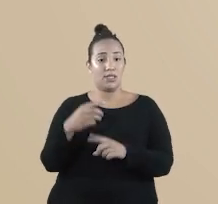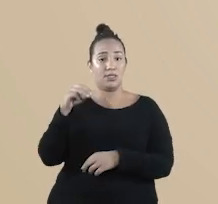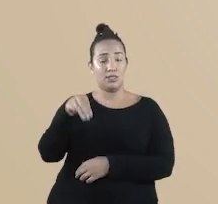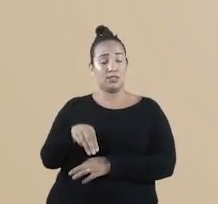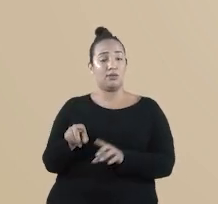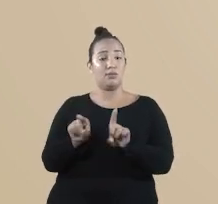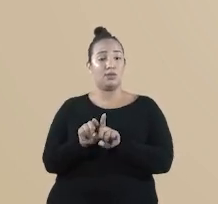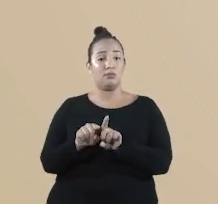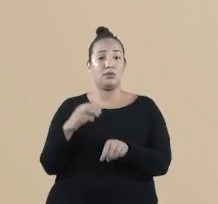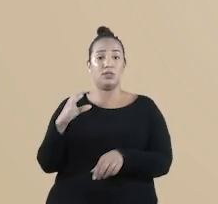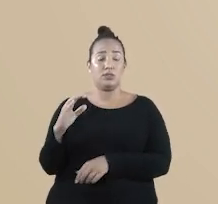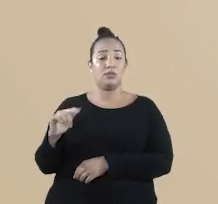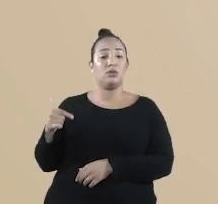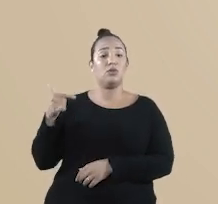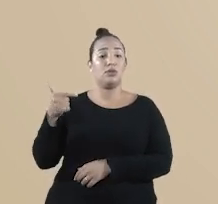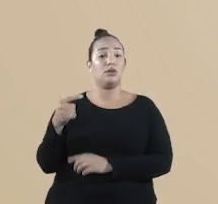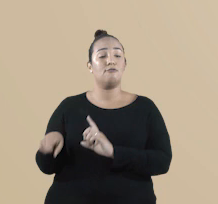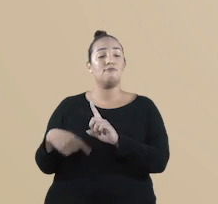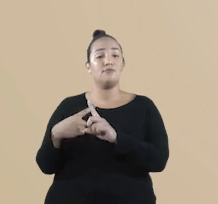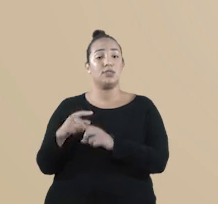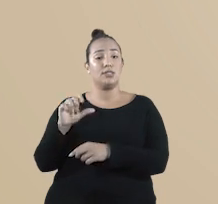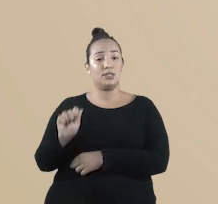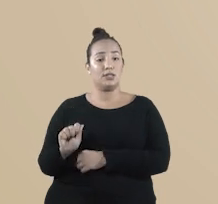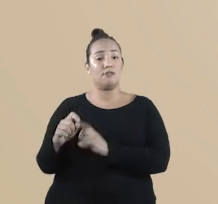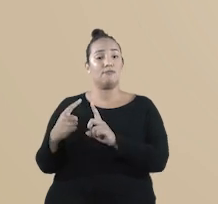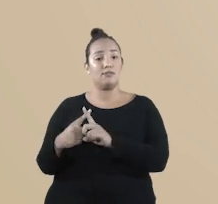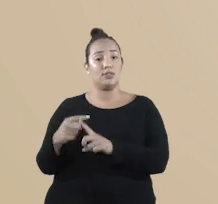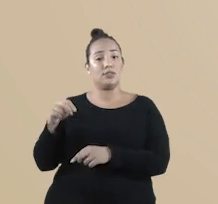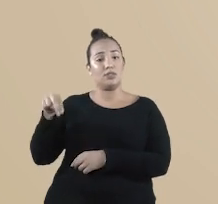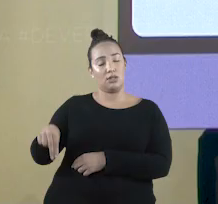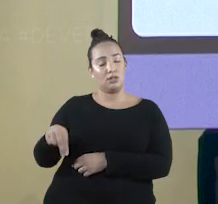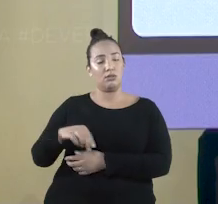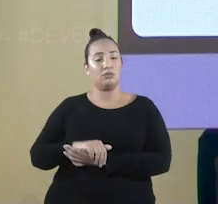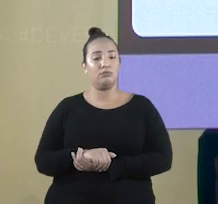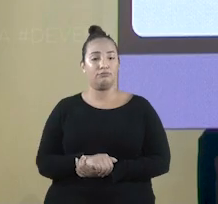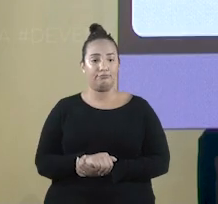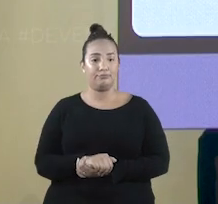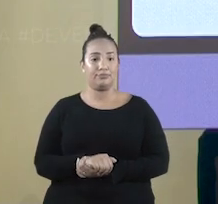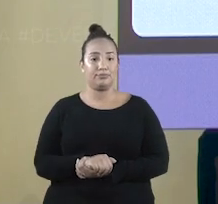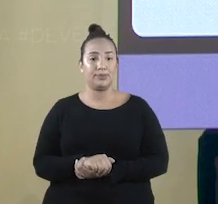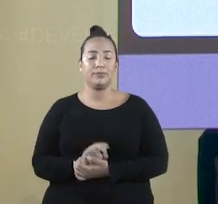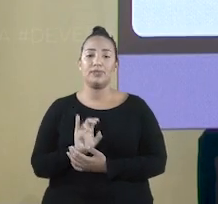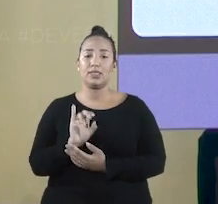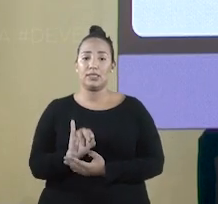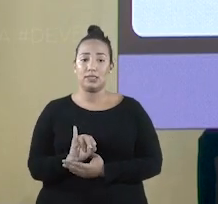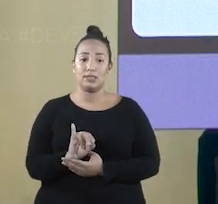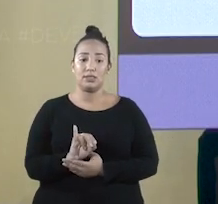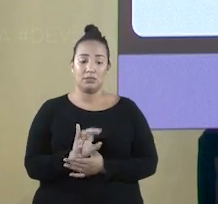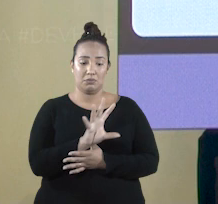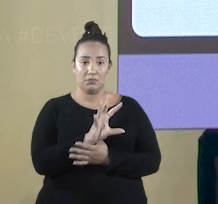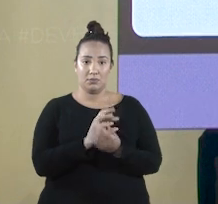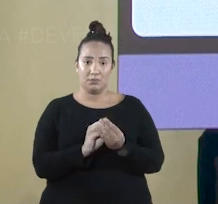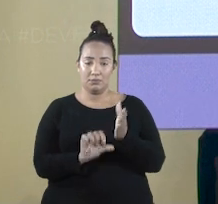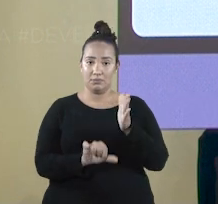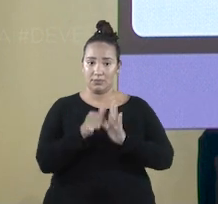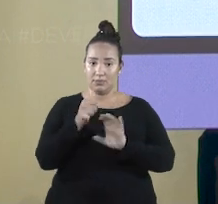m e c² igual a a vezes n. Se adicionarmos na primeira